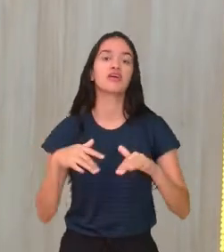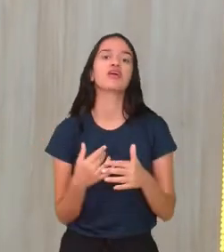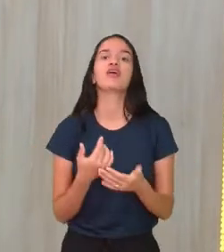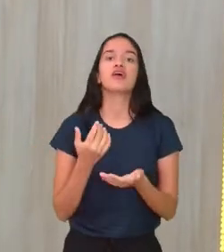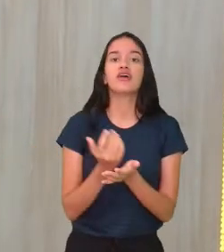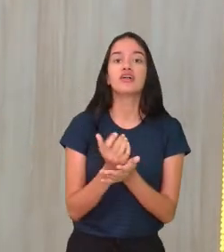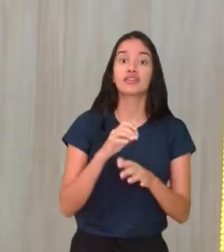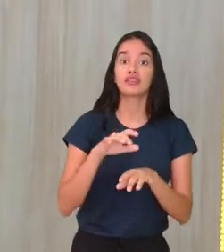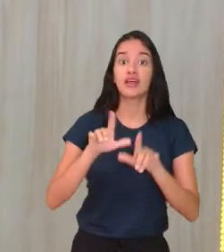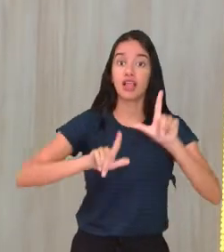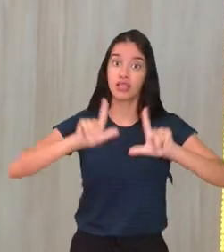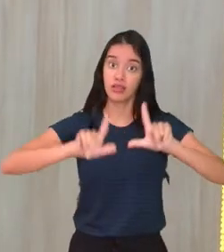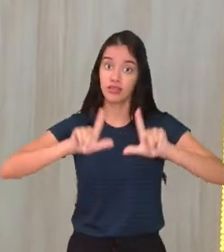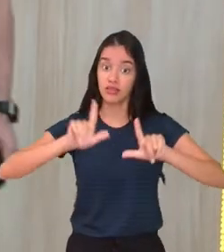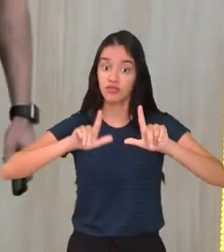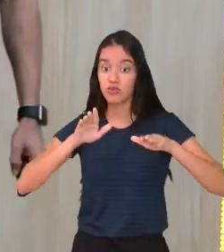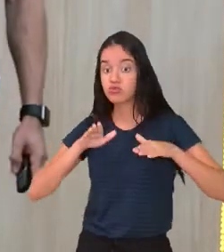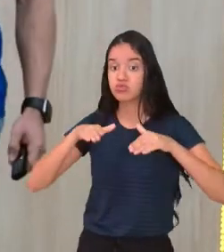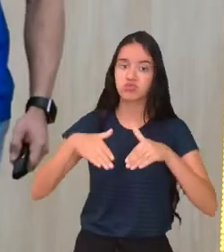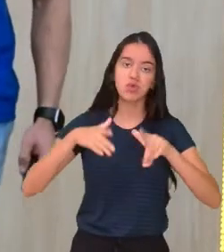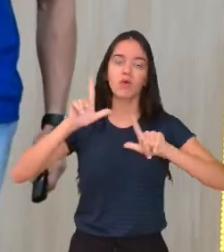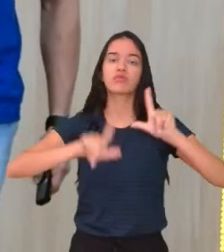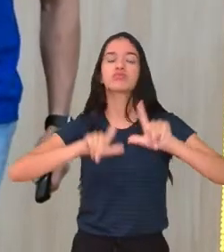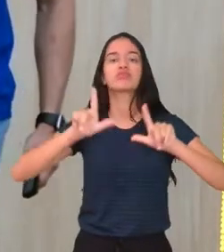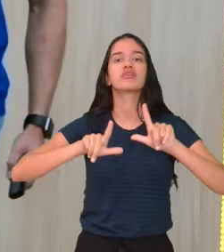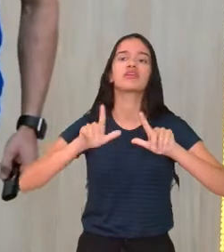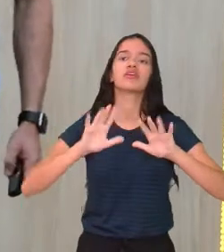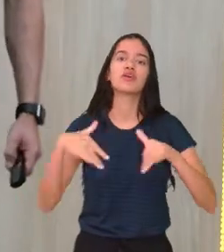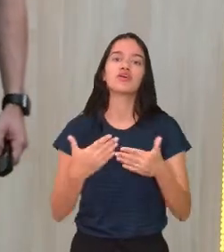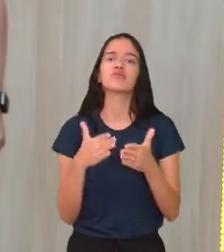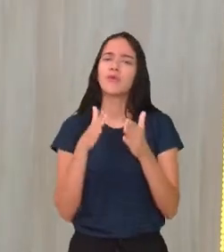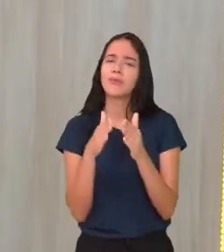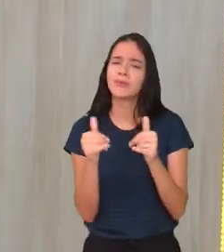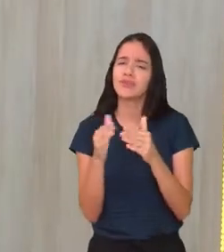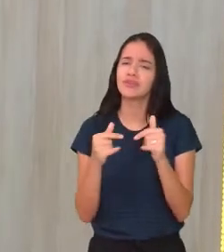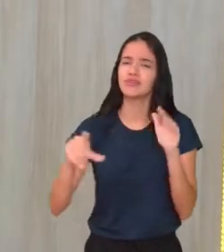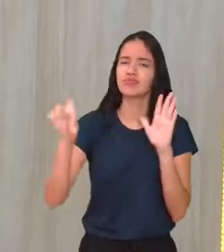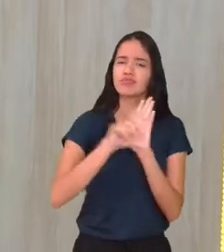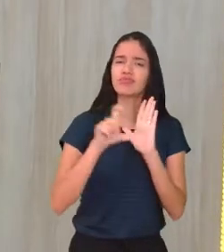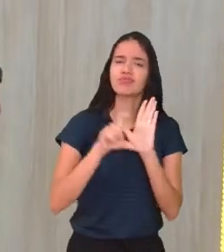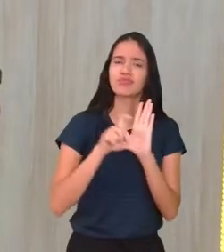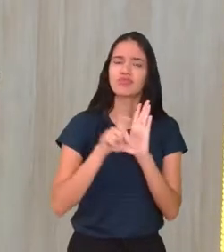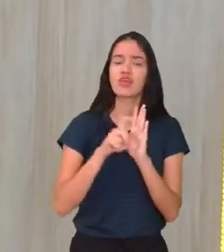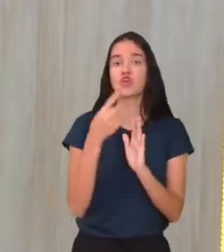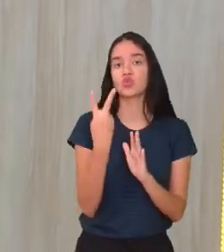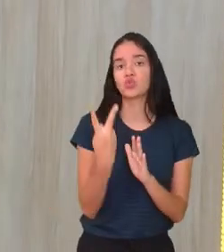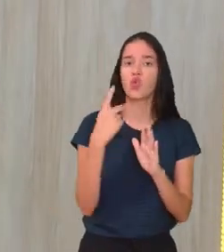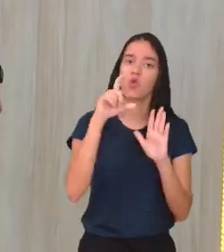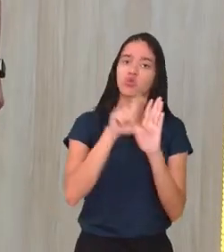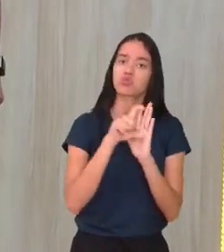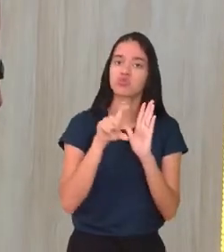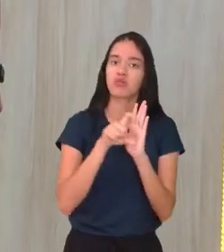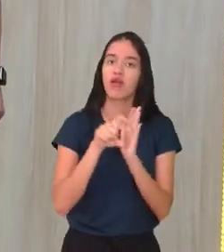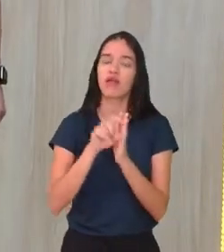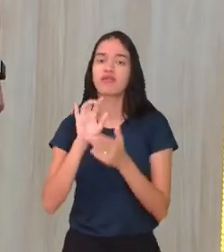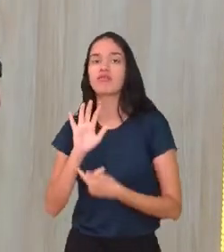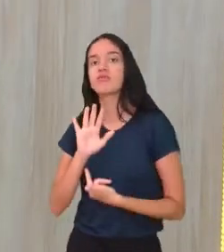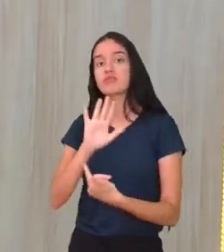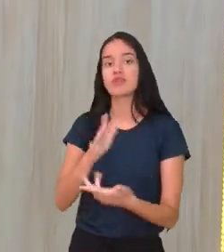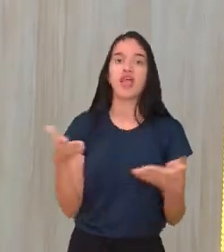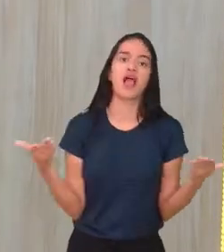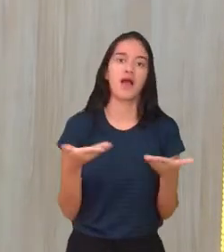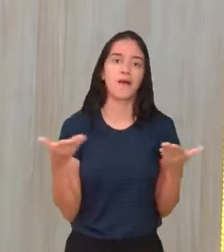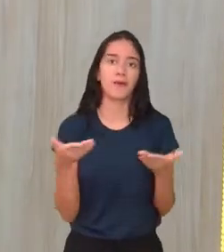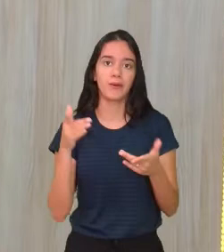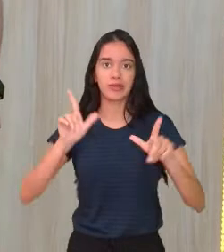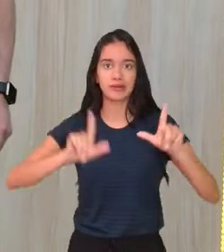exclusivamente através da TV, eu vou pedir aí para meu pirraclitinho colocar aí para vocês dois QR Codes que vai aparecer agora na